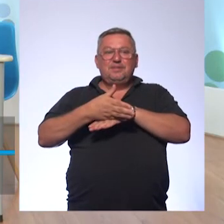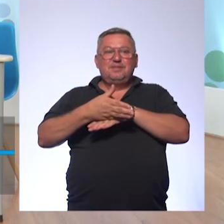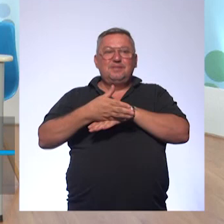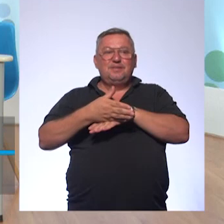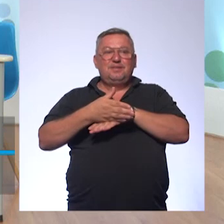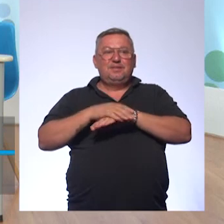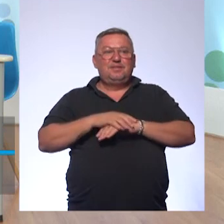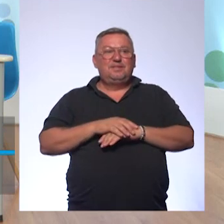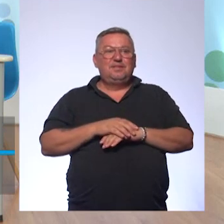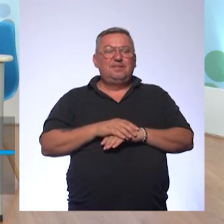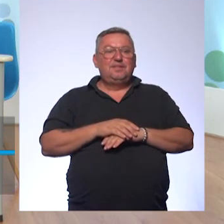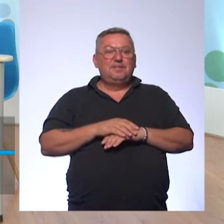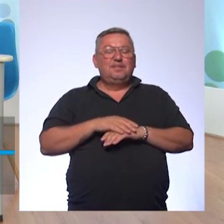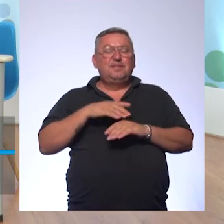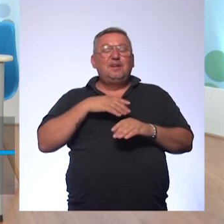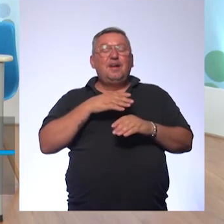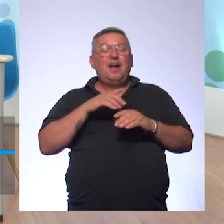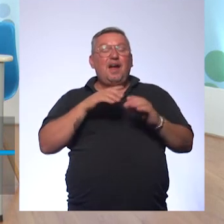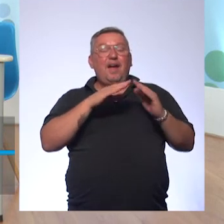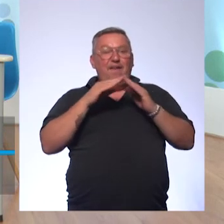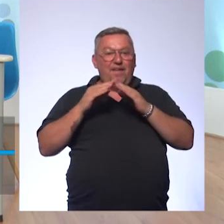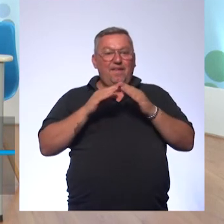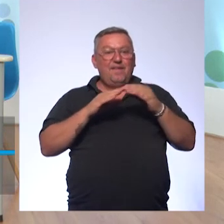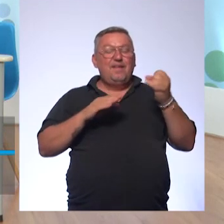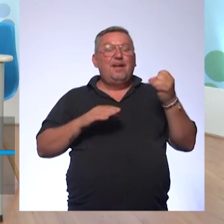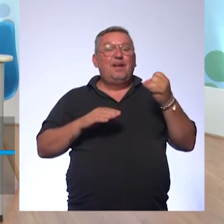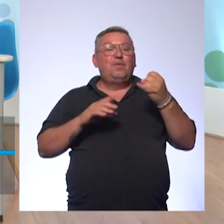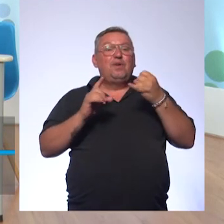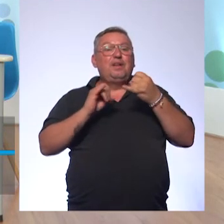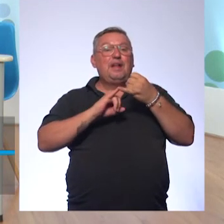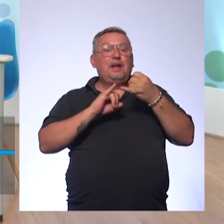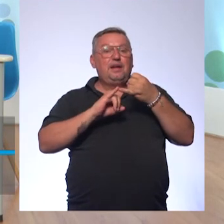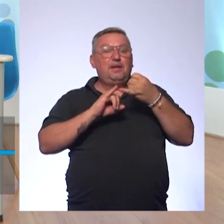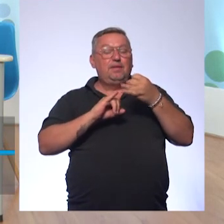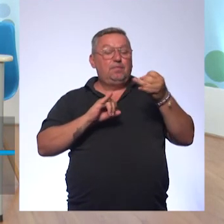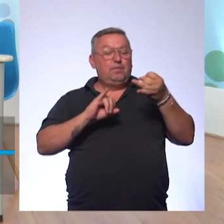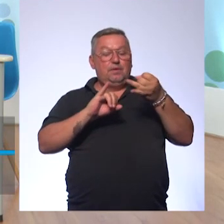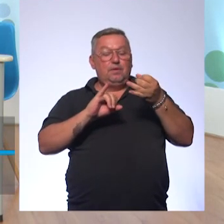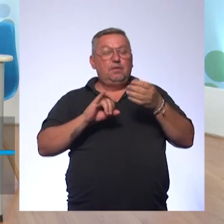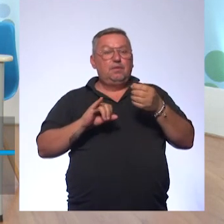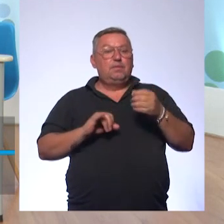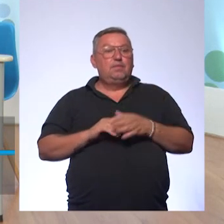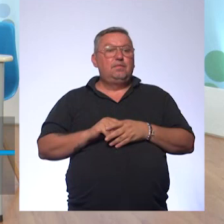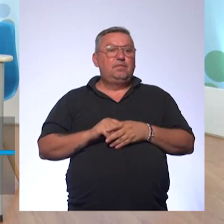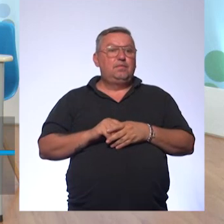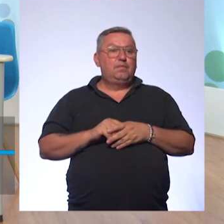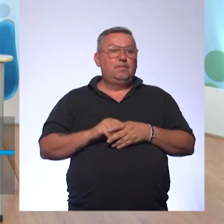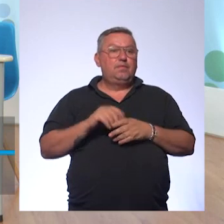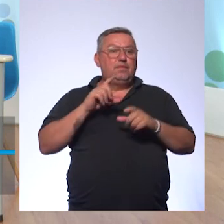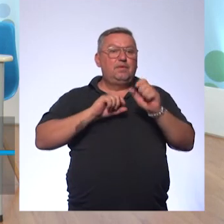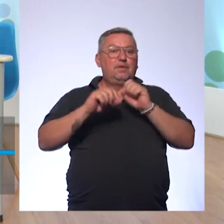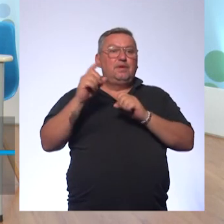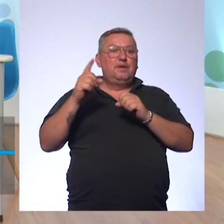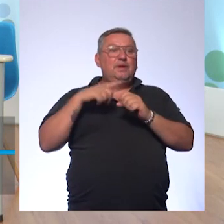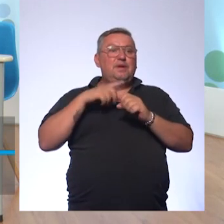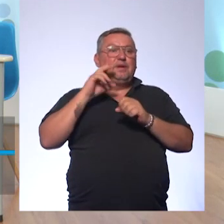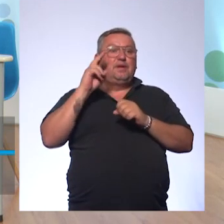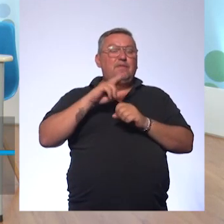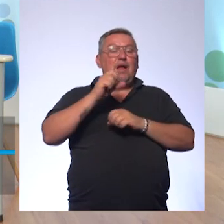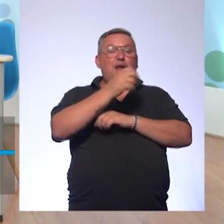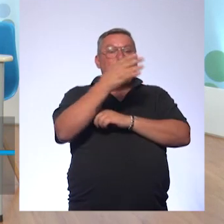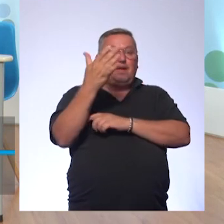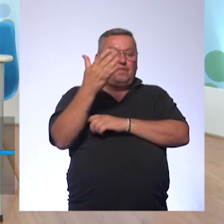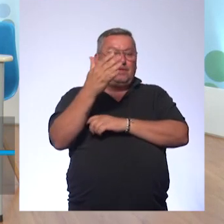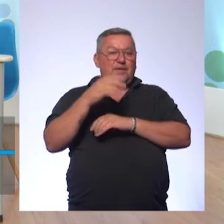né? As colônias de animais que também podem ter, né? Desde os insetos Sim. e os pássaros e